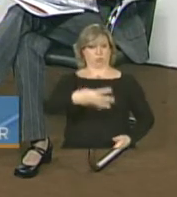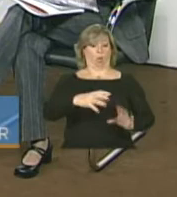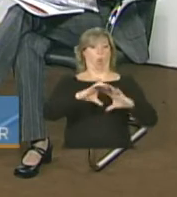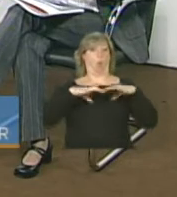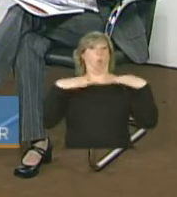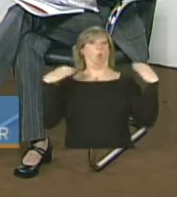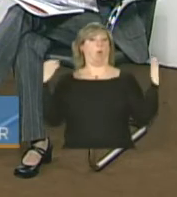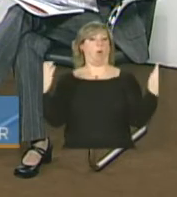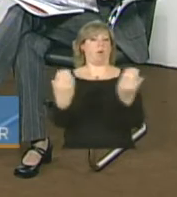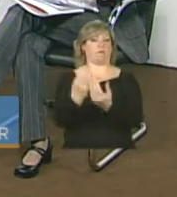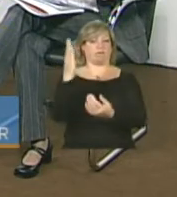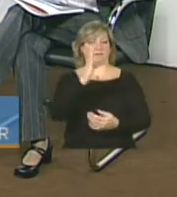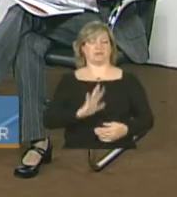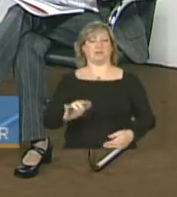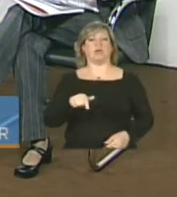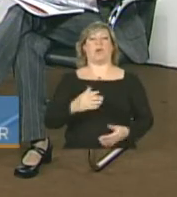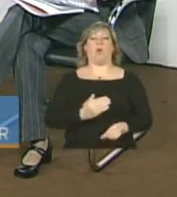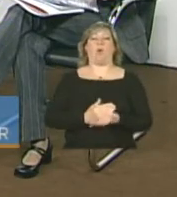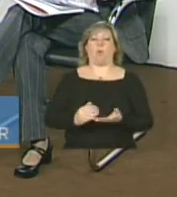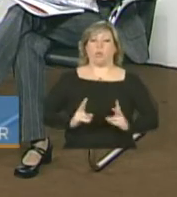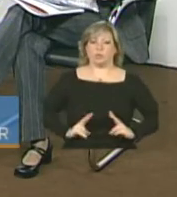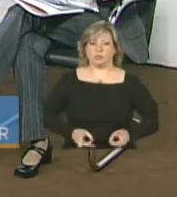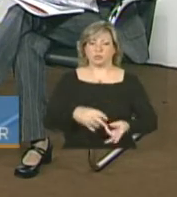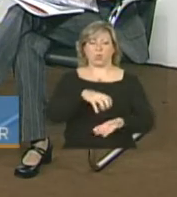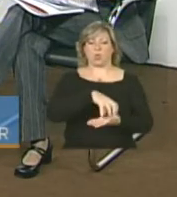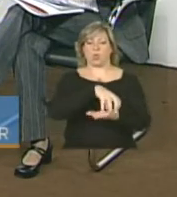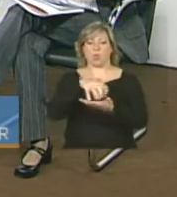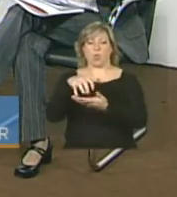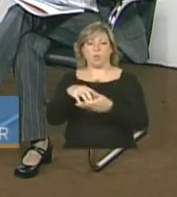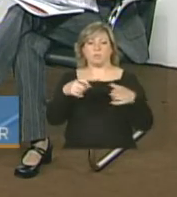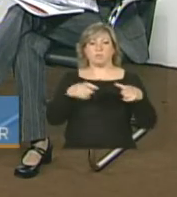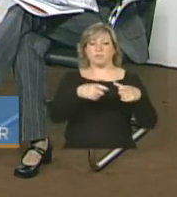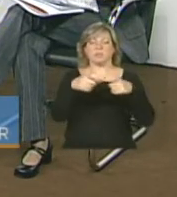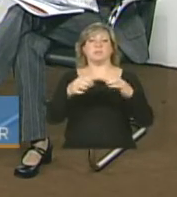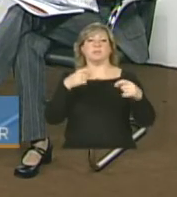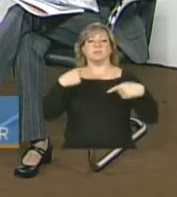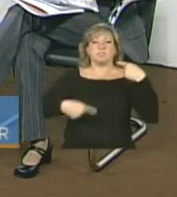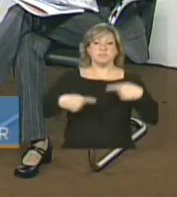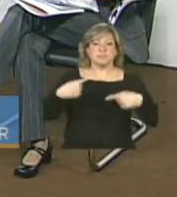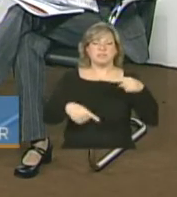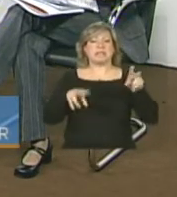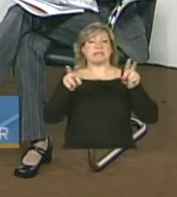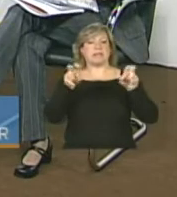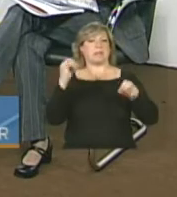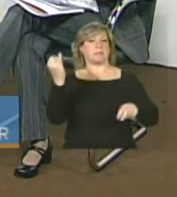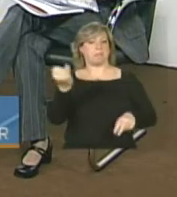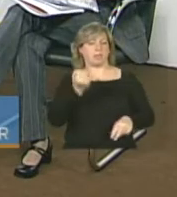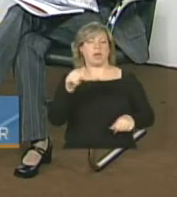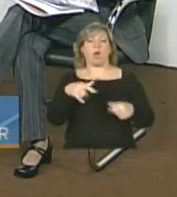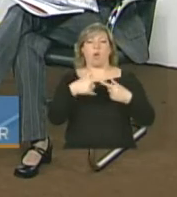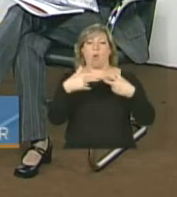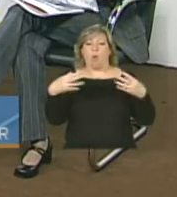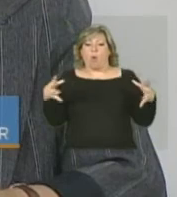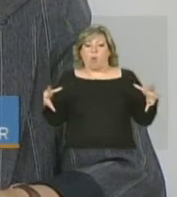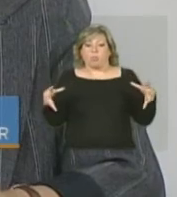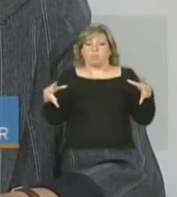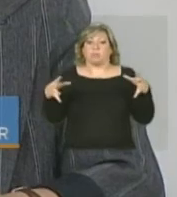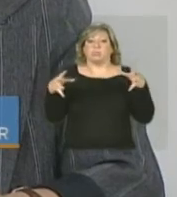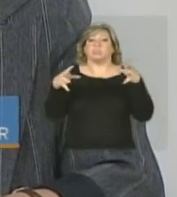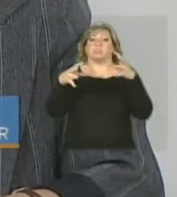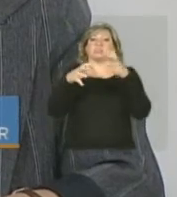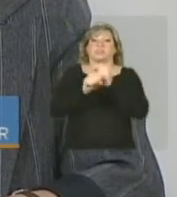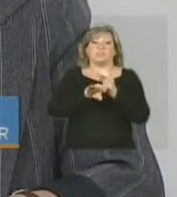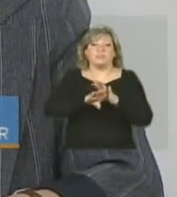isso continua primeiro em grupos menores, discutindo temas importantes. A coisa vai toda se juntando,